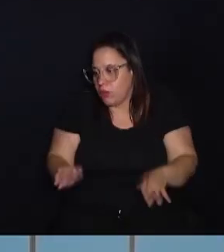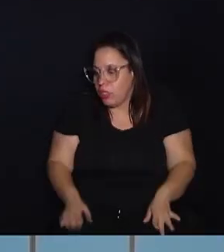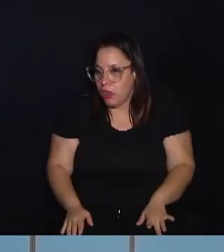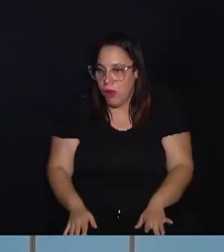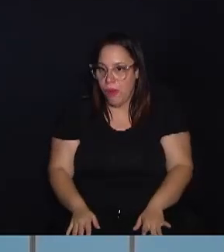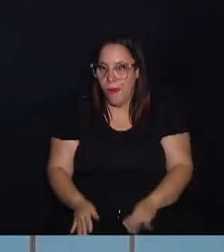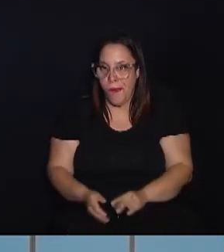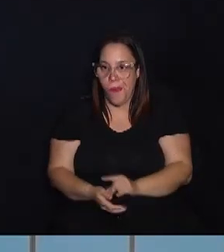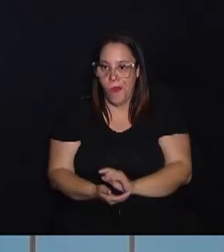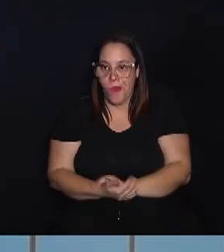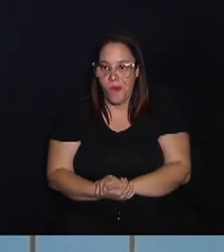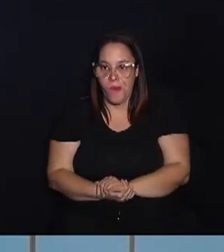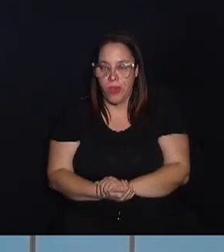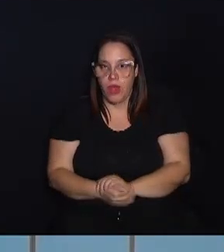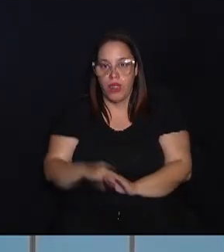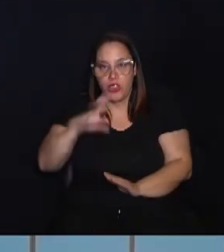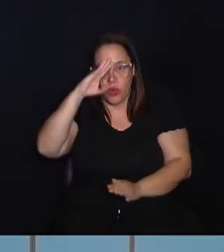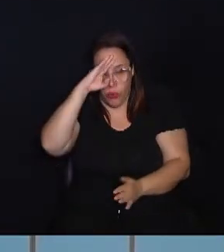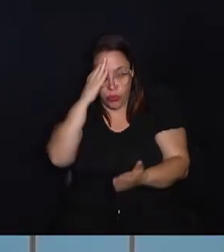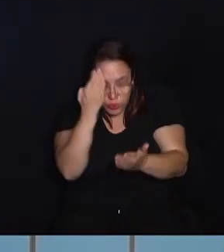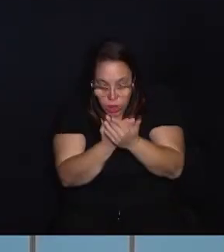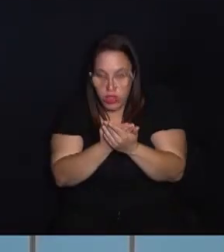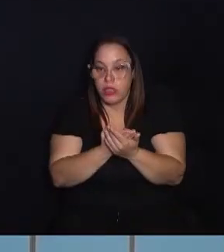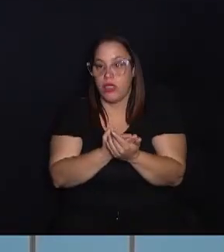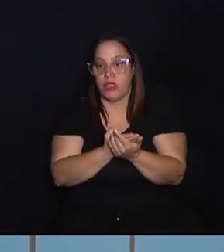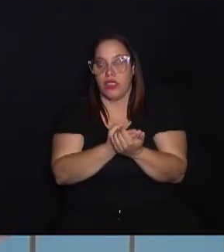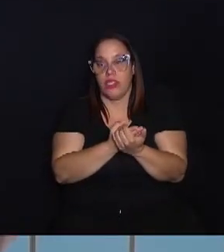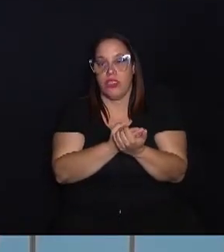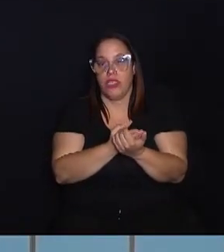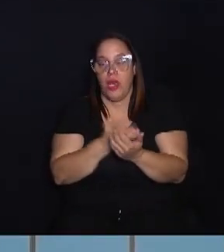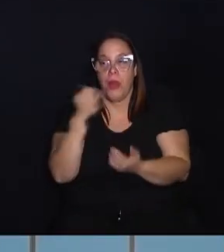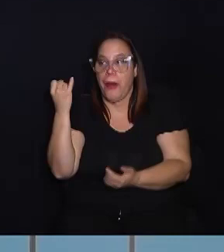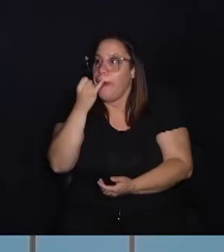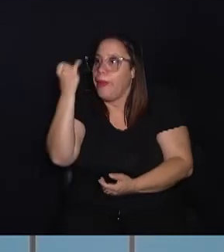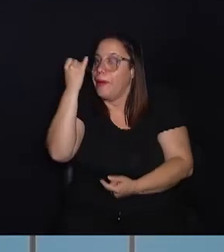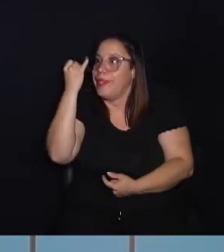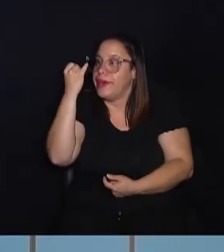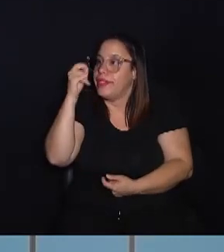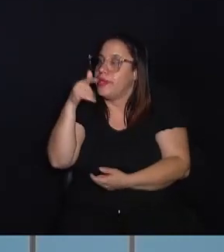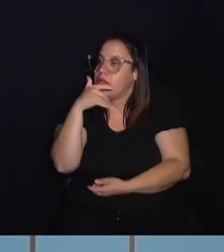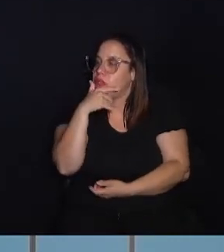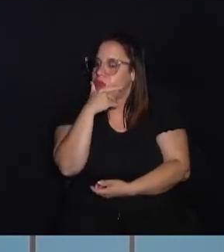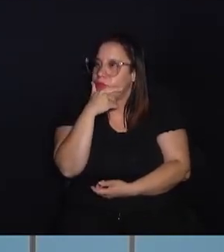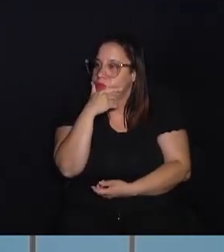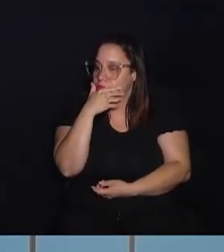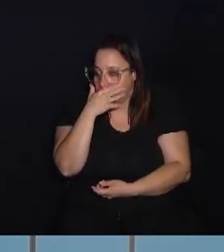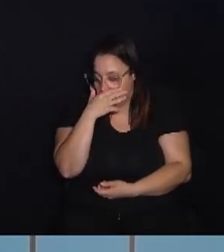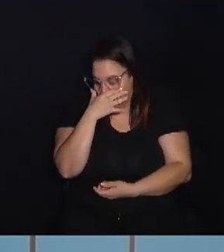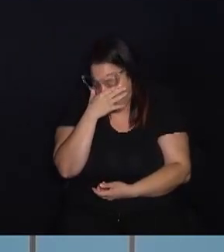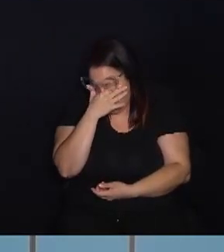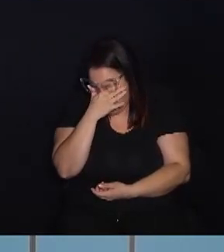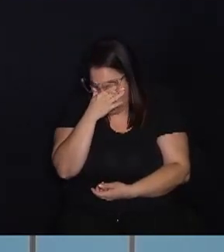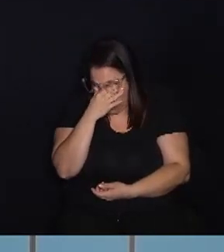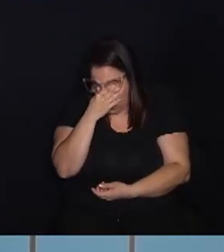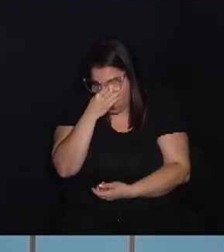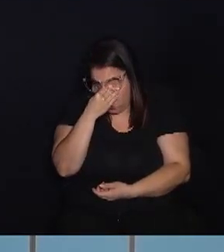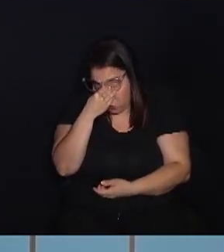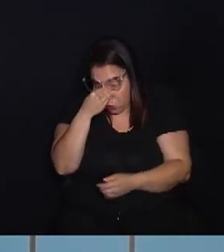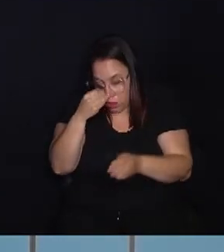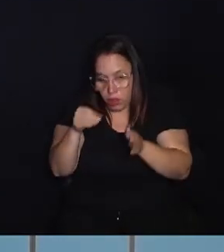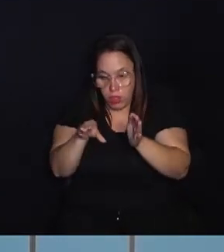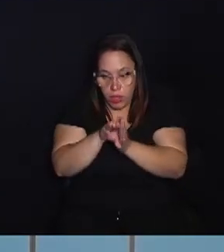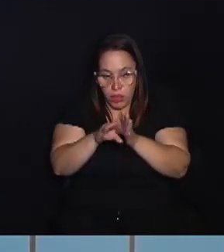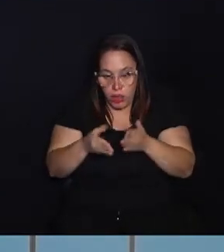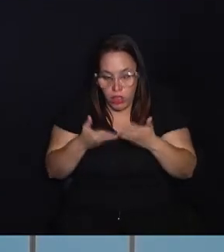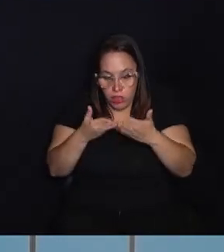A comunicação de confiança. Essa comunicação é muito importante. É isso que vai balizar se alguém chegar para o seu filho e oferecer